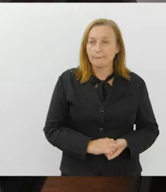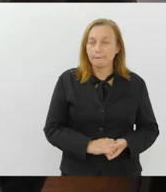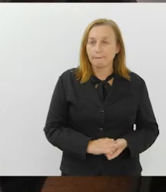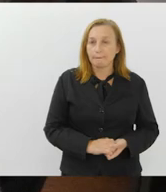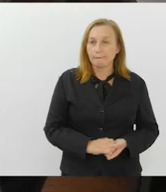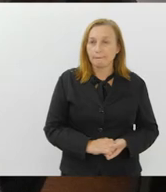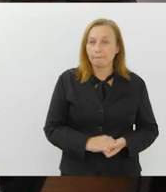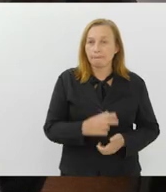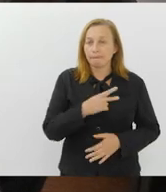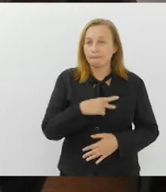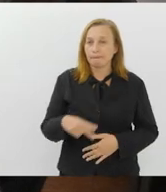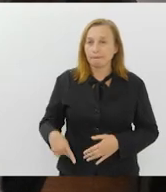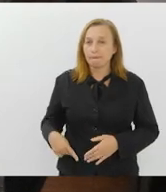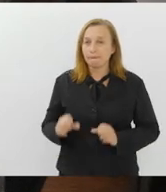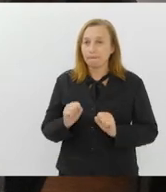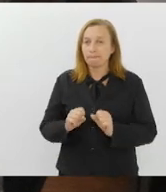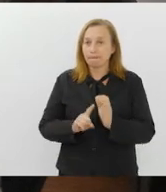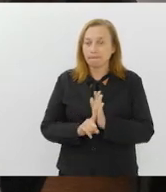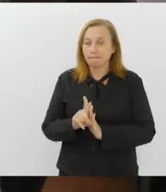Presidente, posso fazer a pergunta?